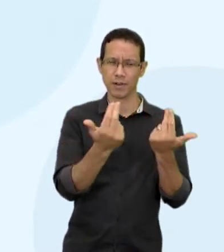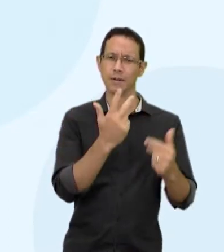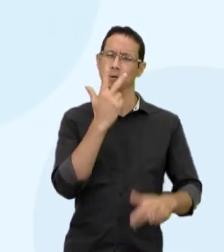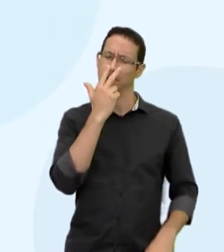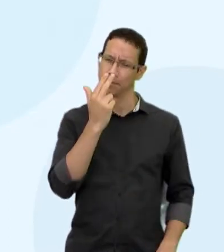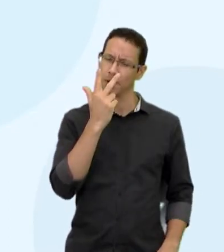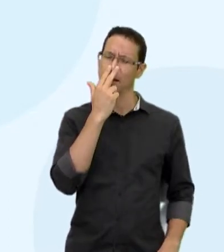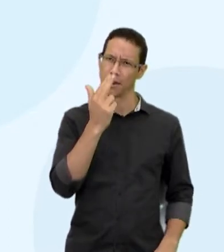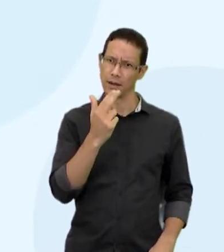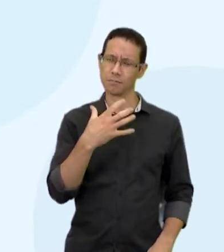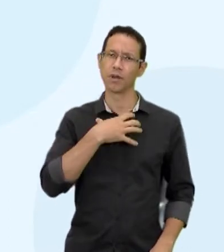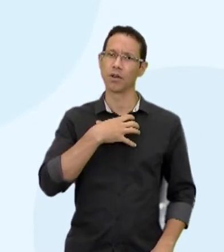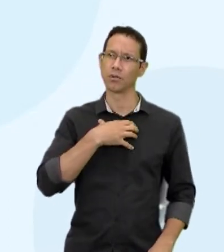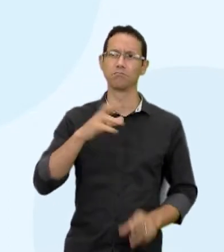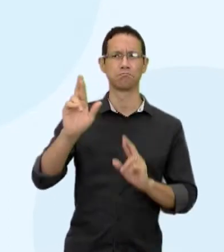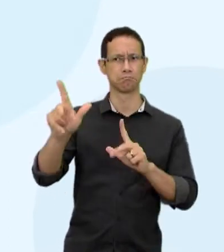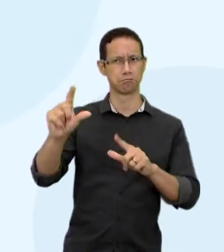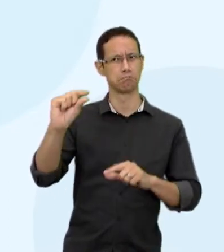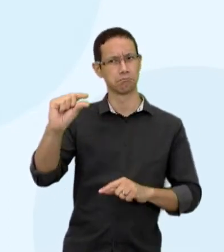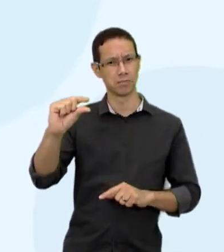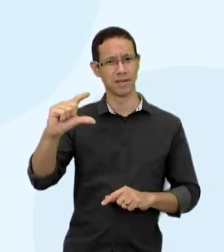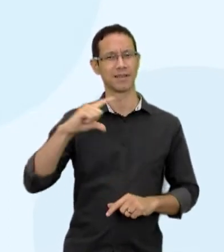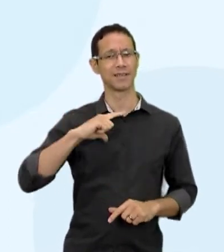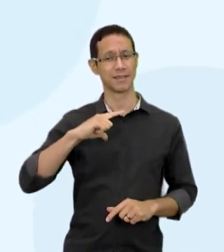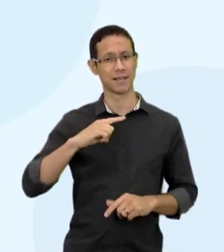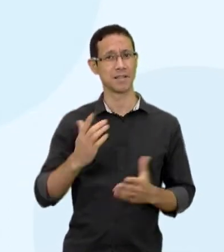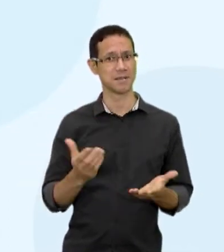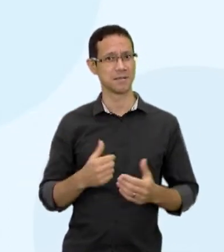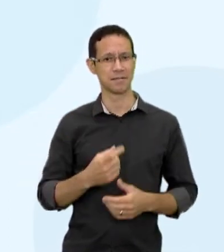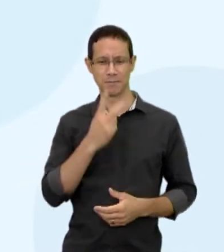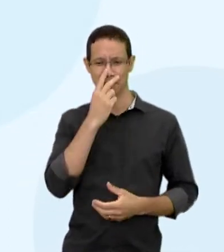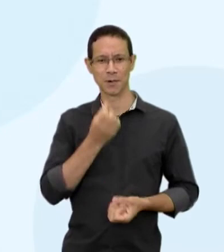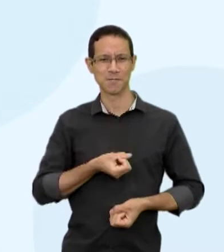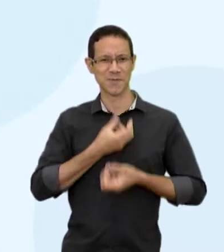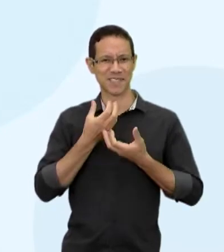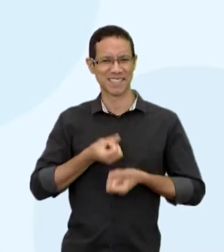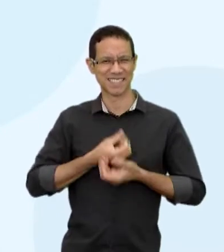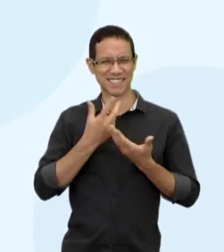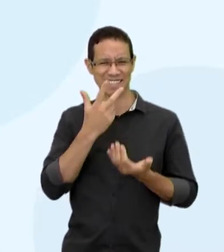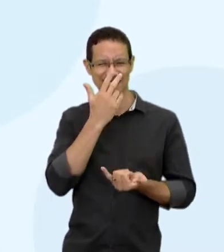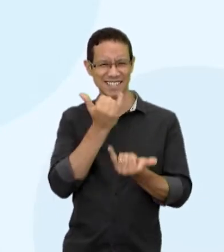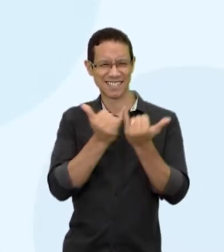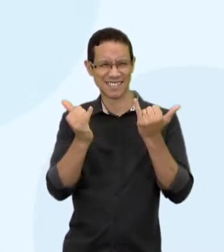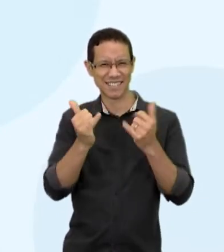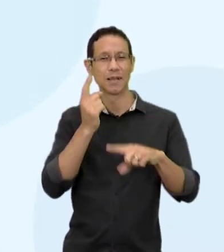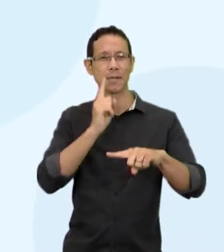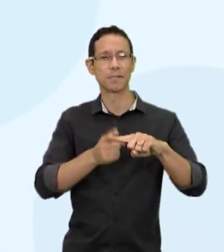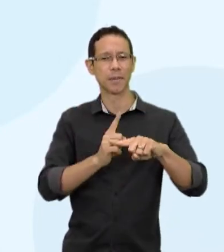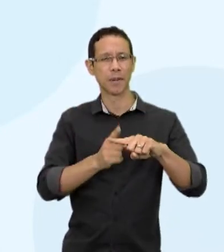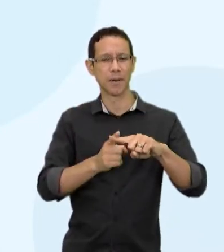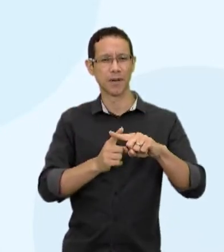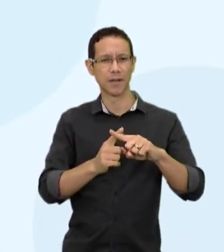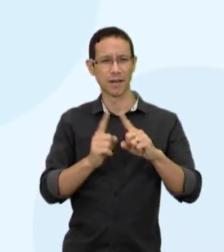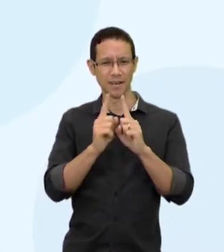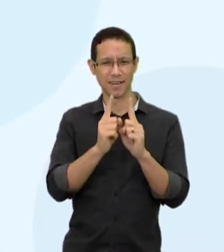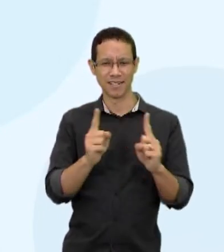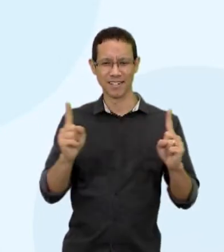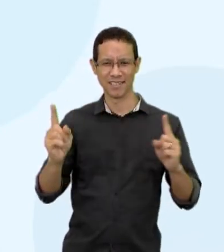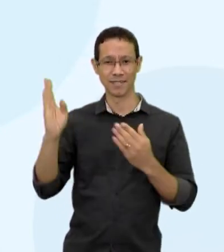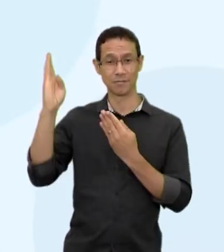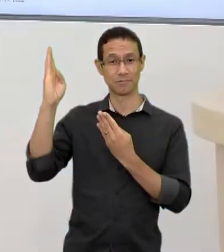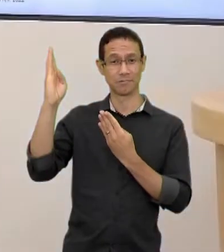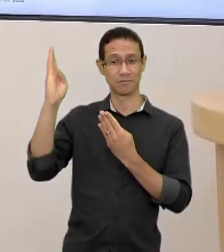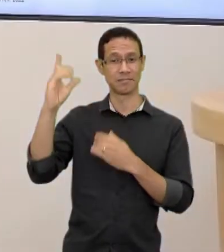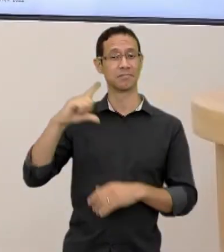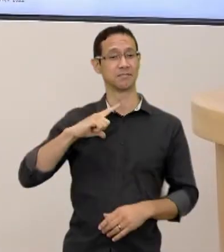embora o faça de modo diferente de nós. Eu achei até um tanto poética essa parte, né? Então, olha, só nesse trechinho aqui a gente pode comentar